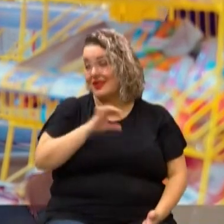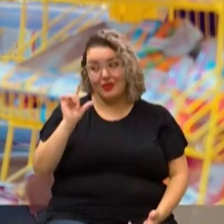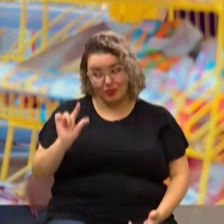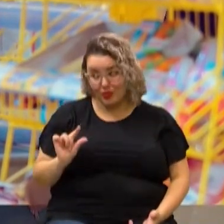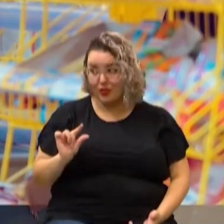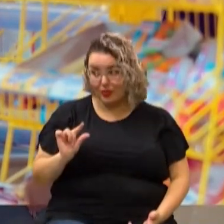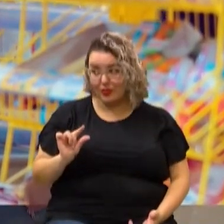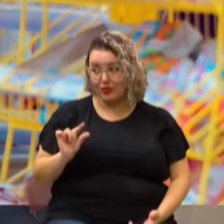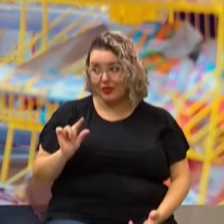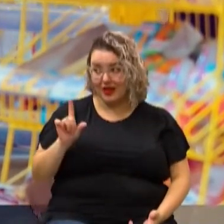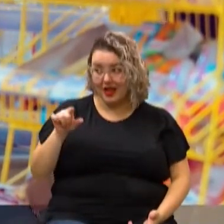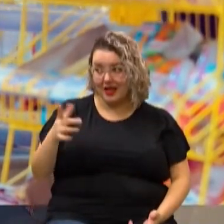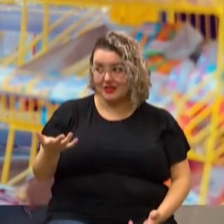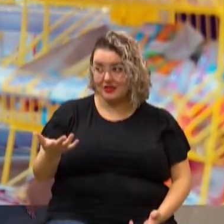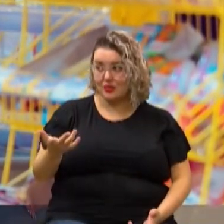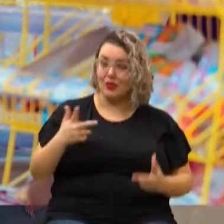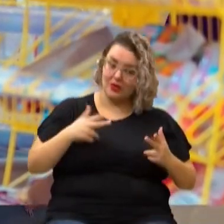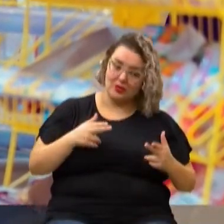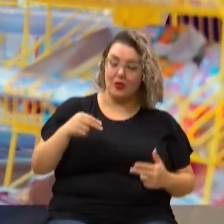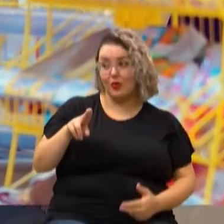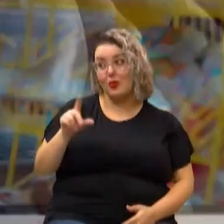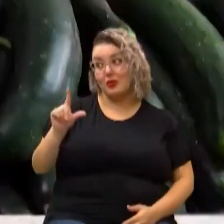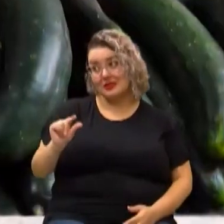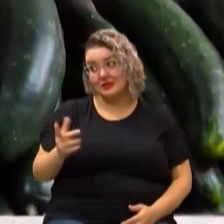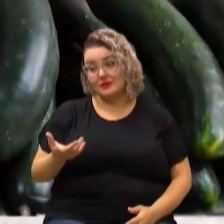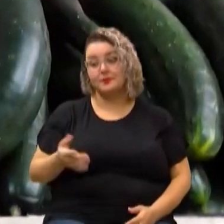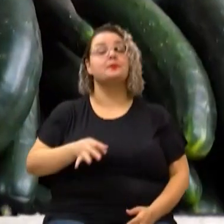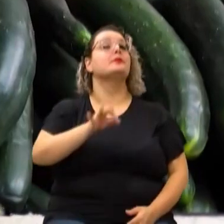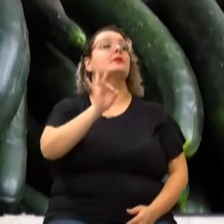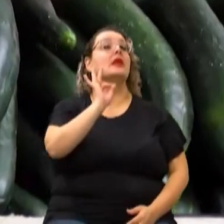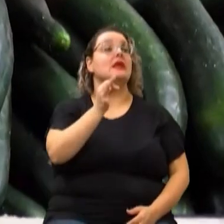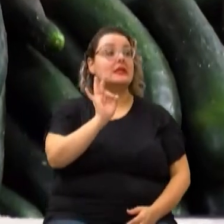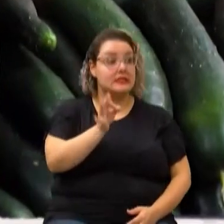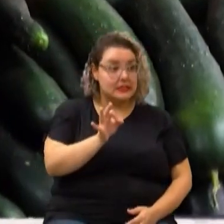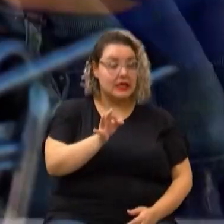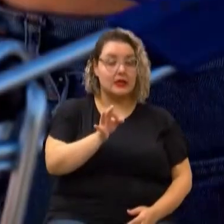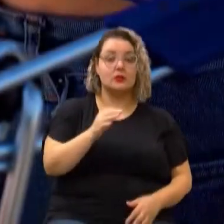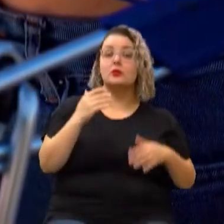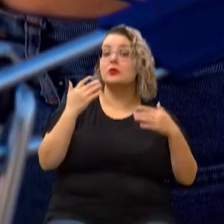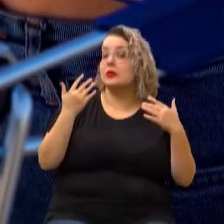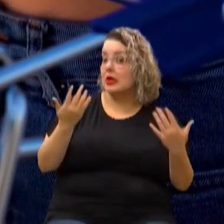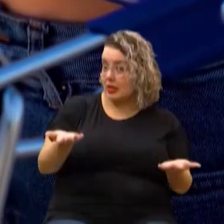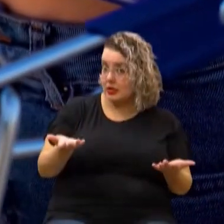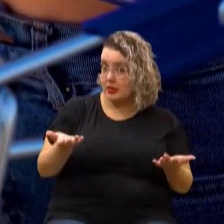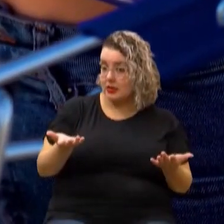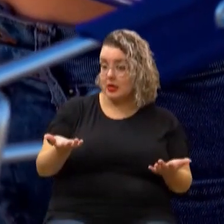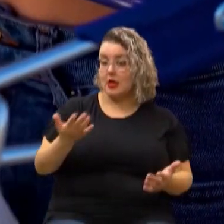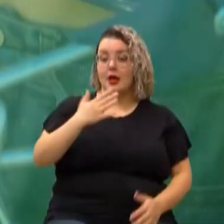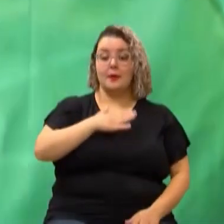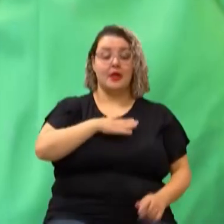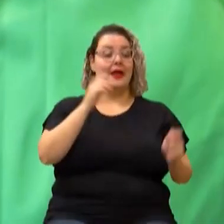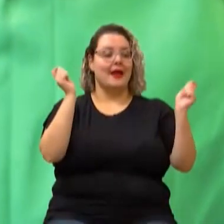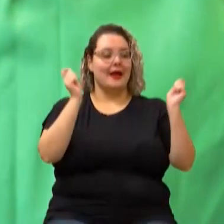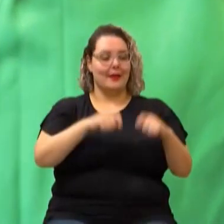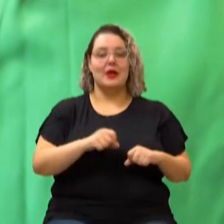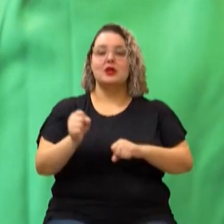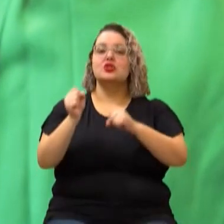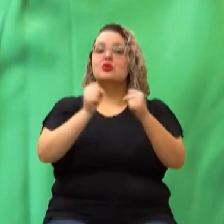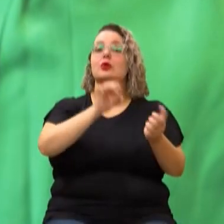que é inflação? Podemos, de uma forma bem simples, dizer que a inflação é o aumento generalizado dos